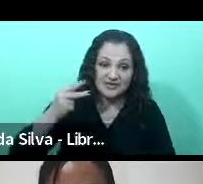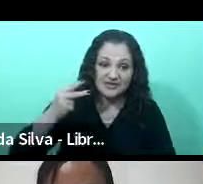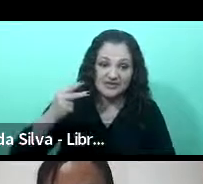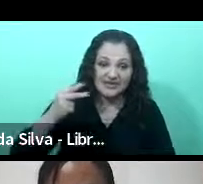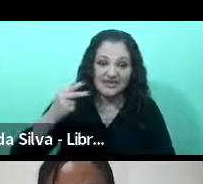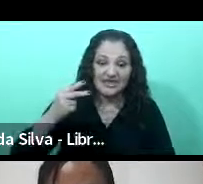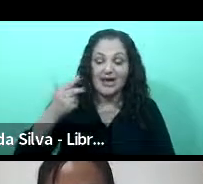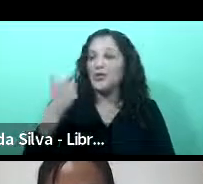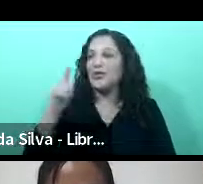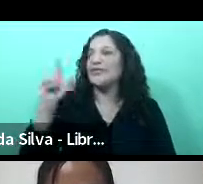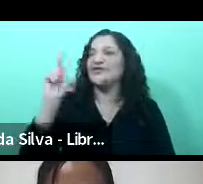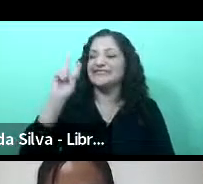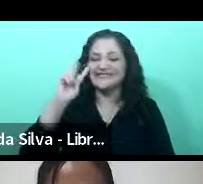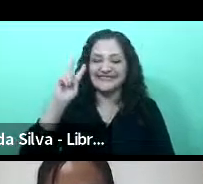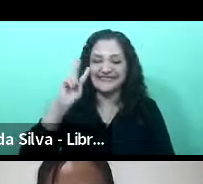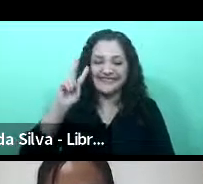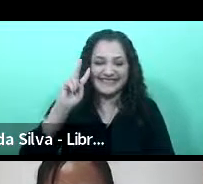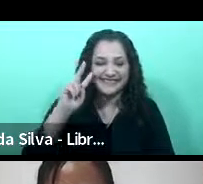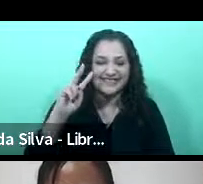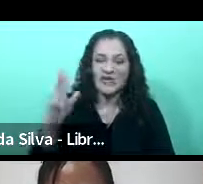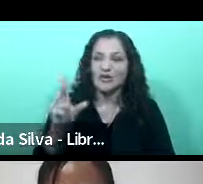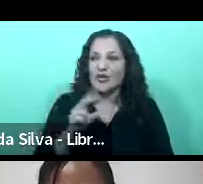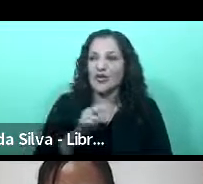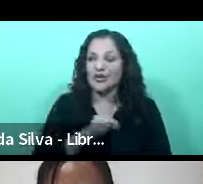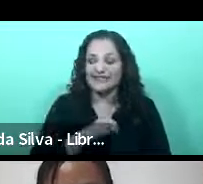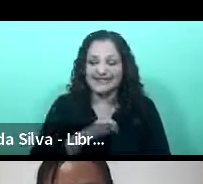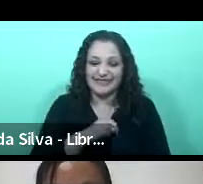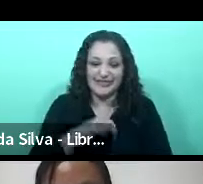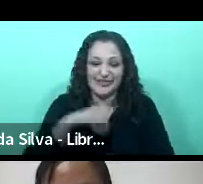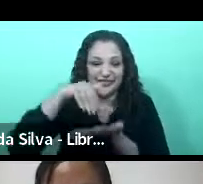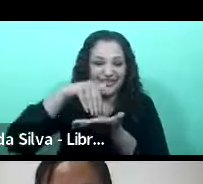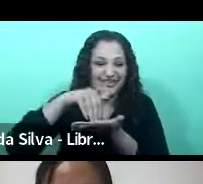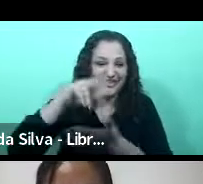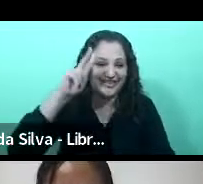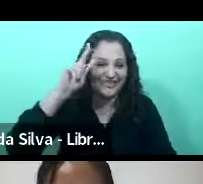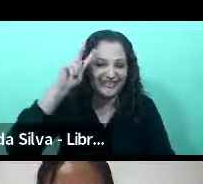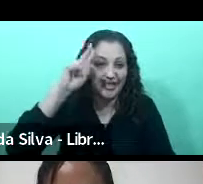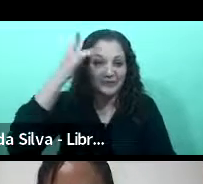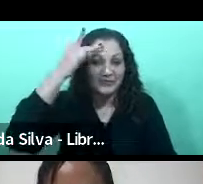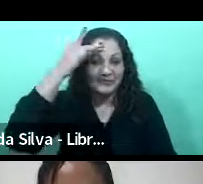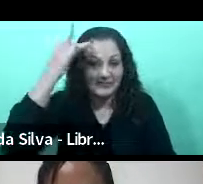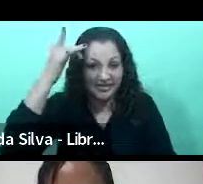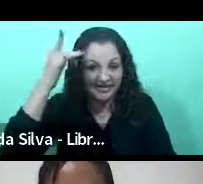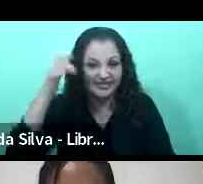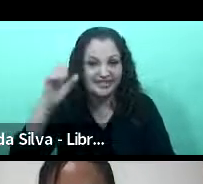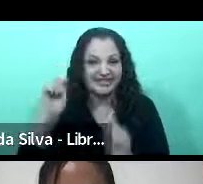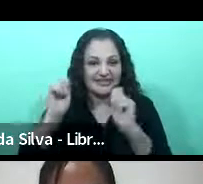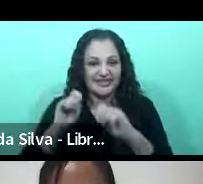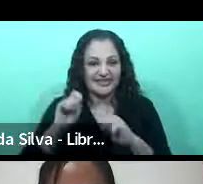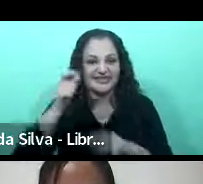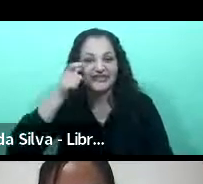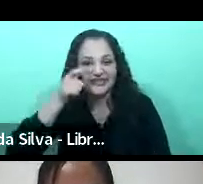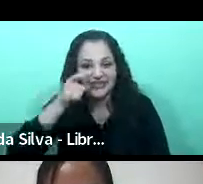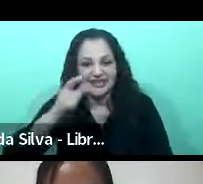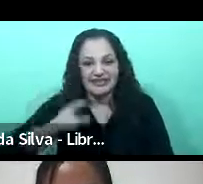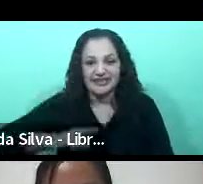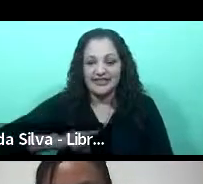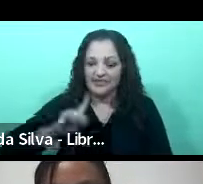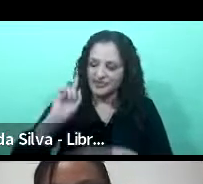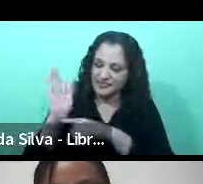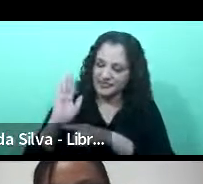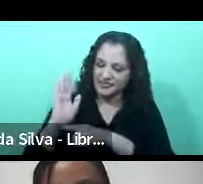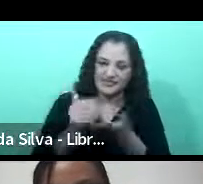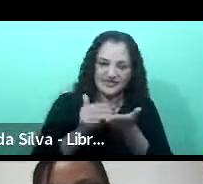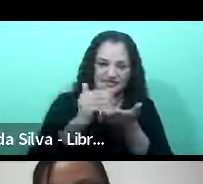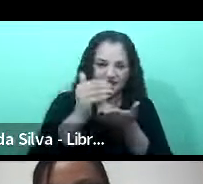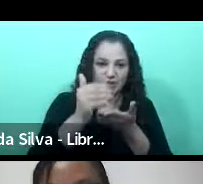lembrando, olha, eu vou lembrando as coisas no final, nossa. Bom, amanhã, inclusive, vocês podem ver, a gente já teve um vídeo aqui no início, vamos ter um vídeo agora